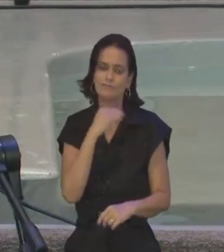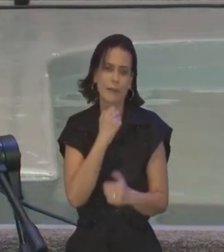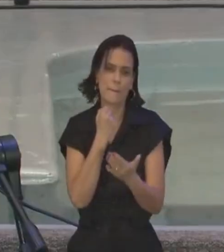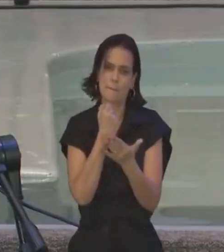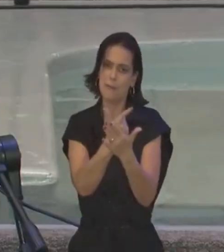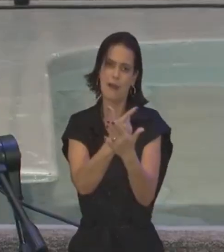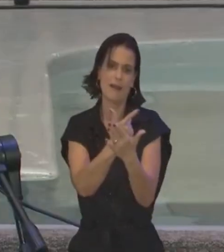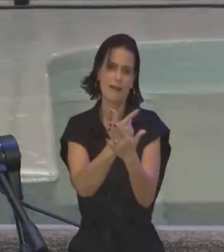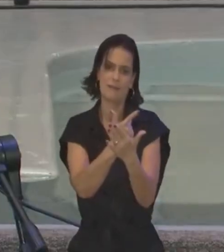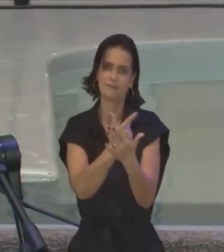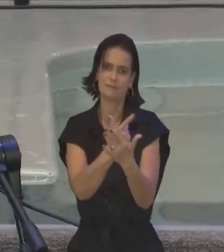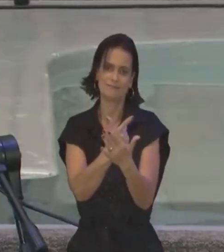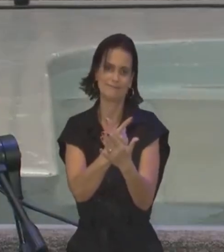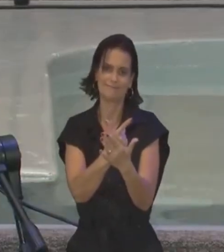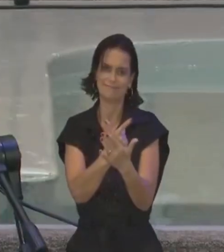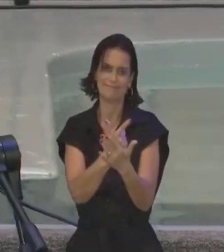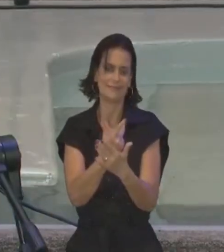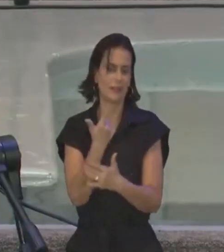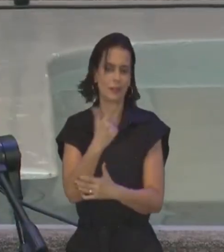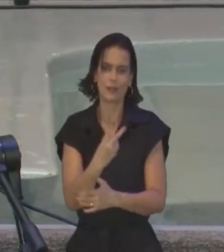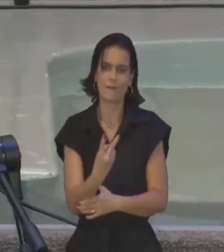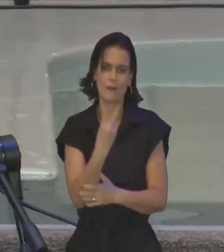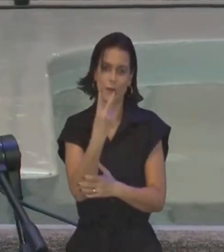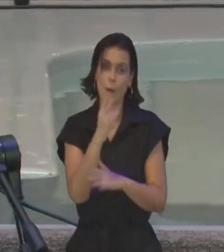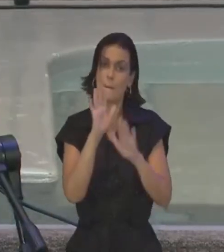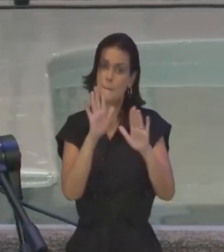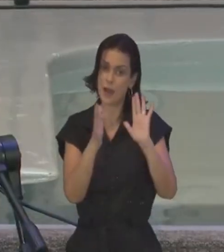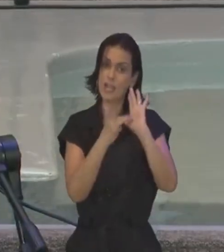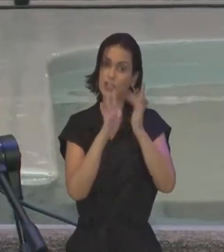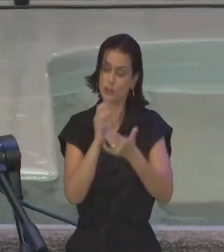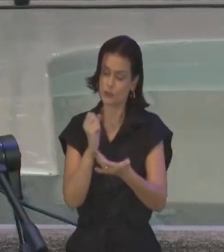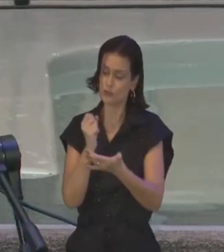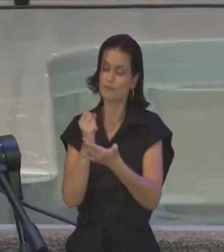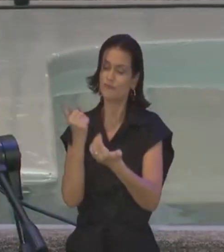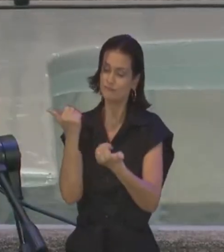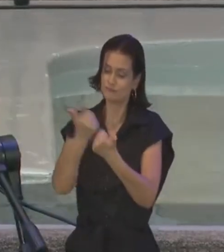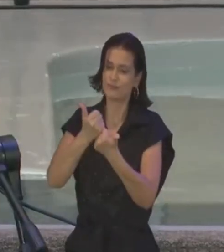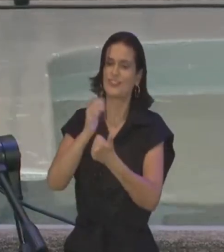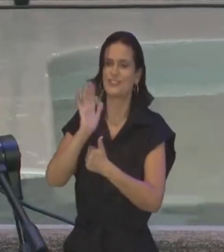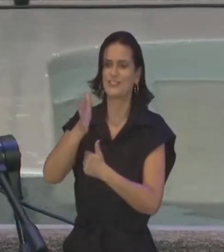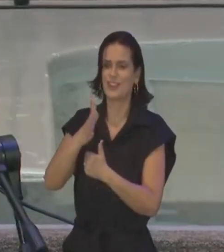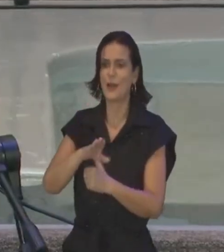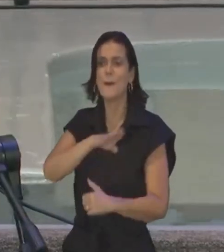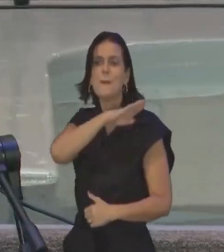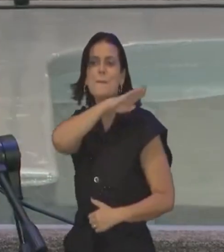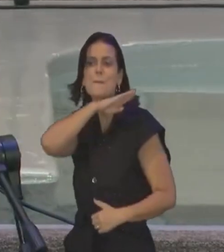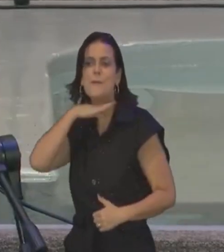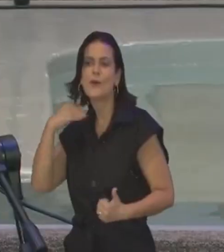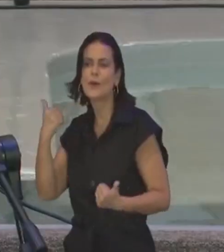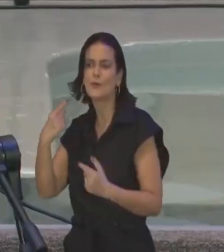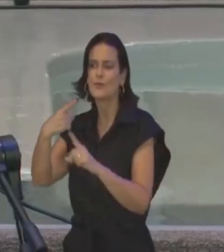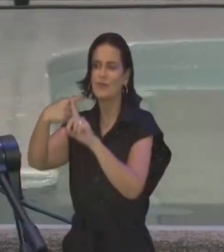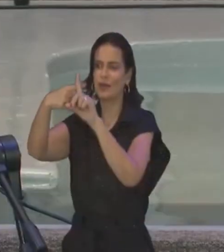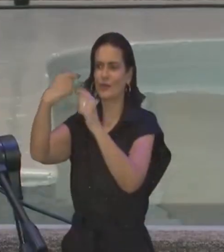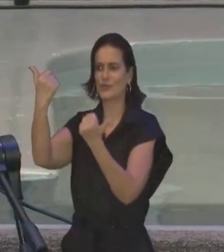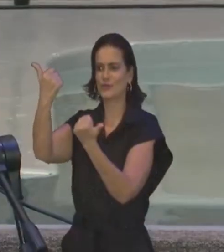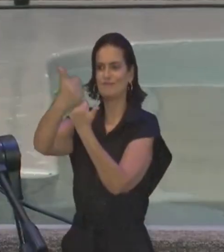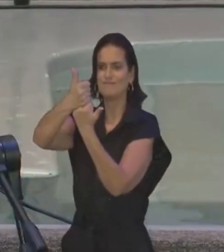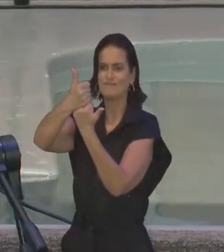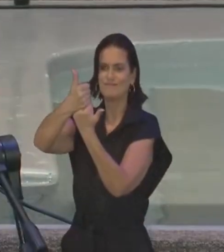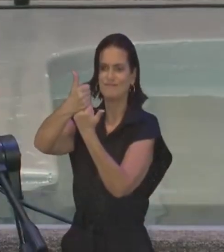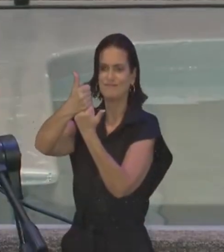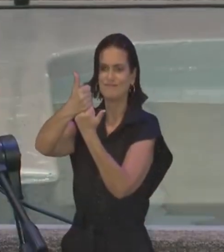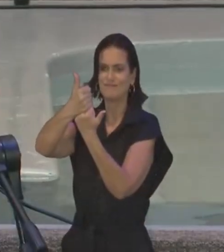nossa parte não tem preço, mas Jesus Cristo pagou por nós, Ele morreu na cruz por nós,